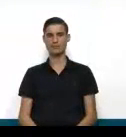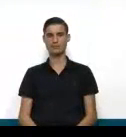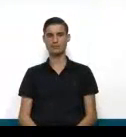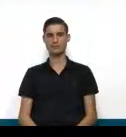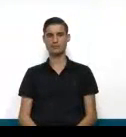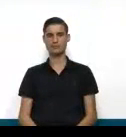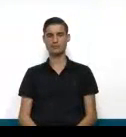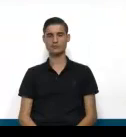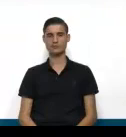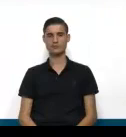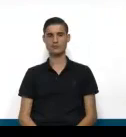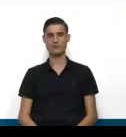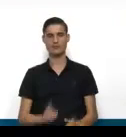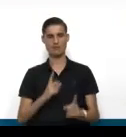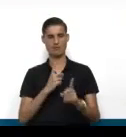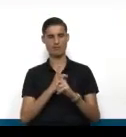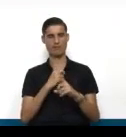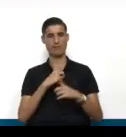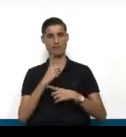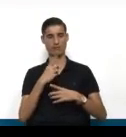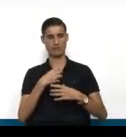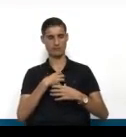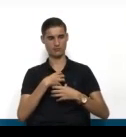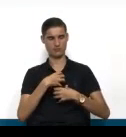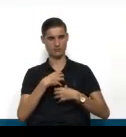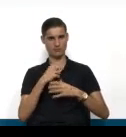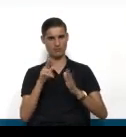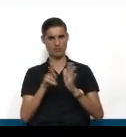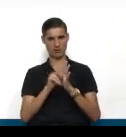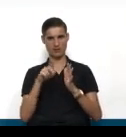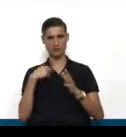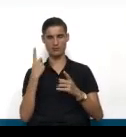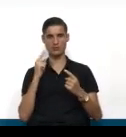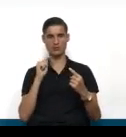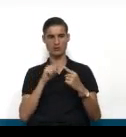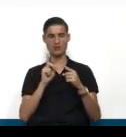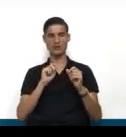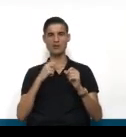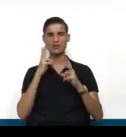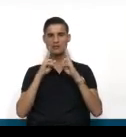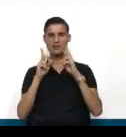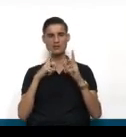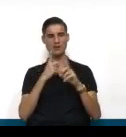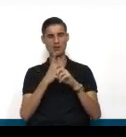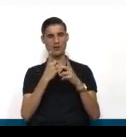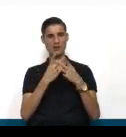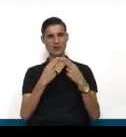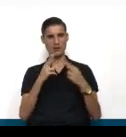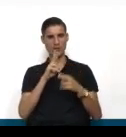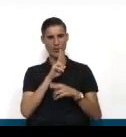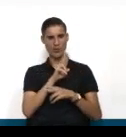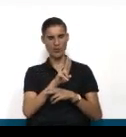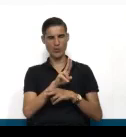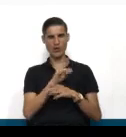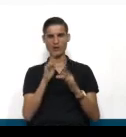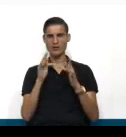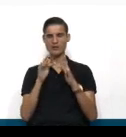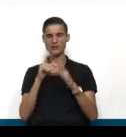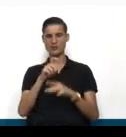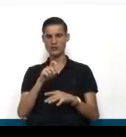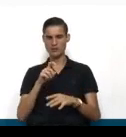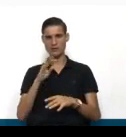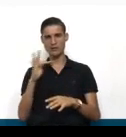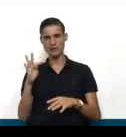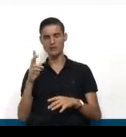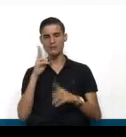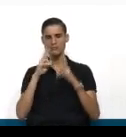quadro. Encontrar uma função, né? O nosso objetivo é encontrar uma função U em relação a x e